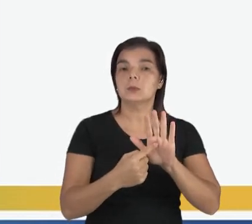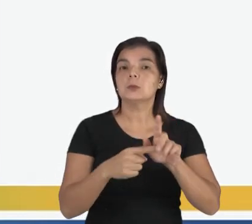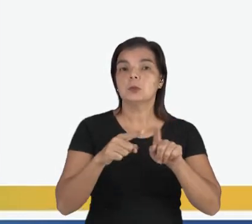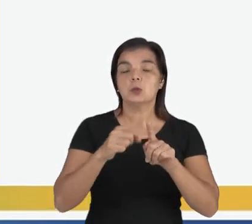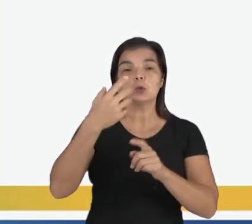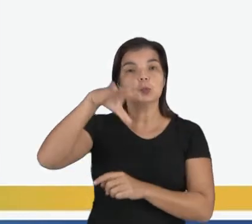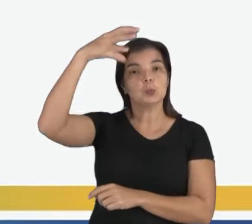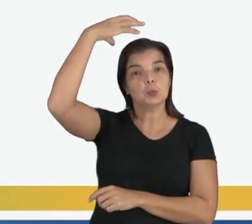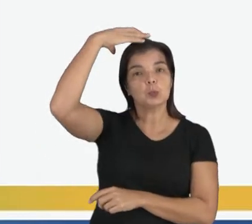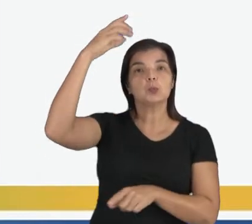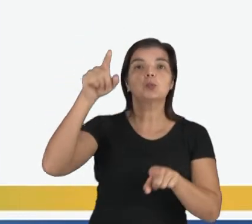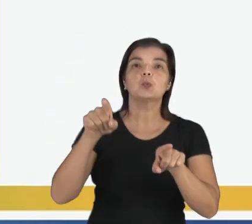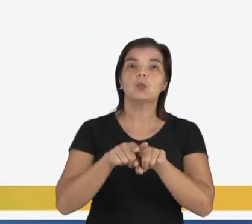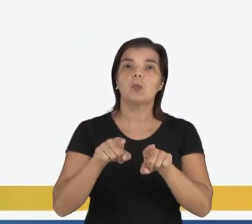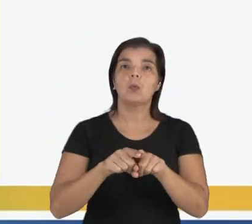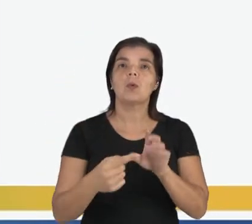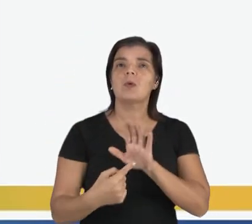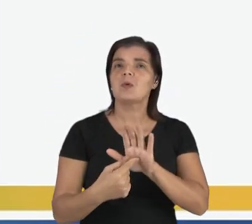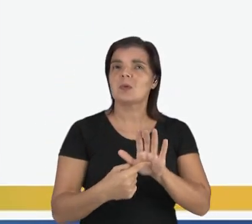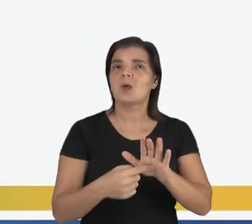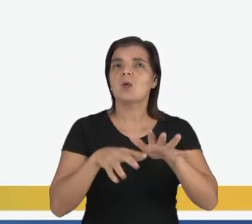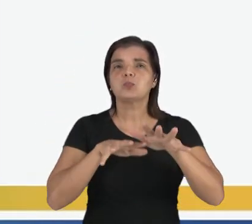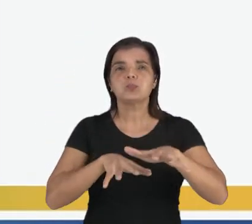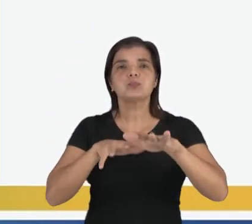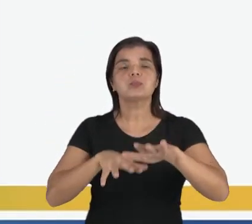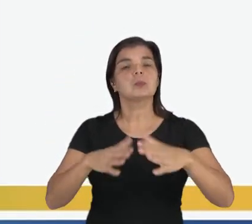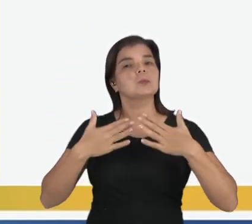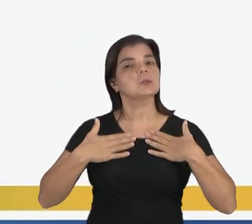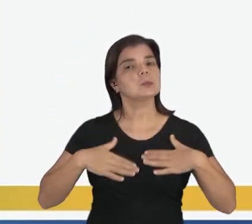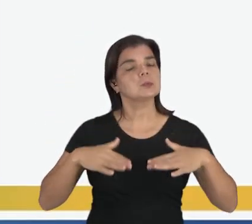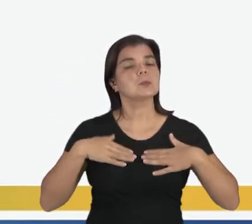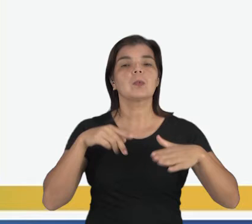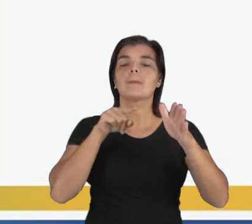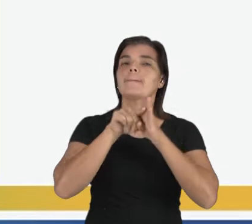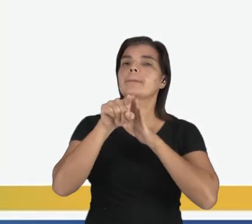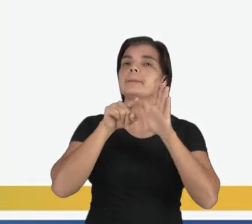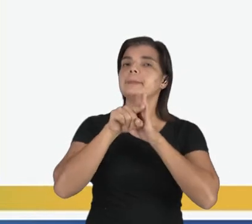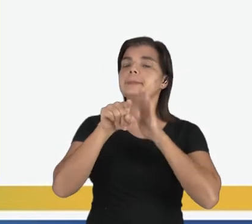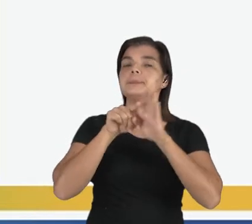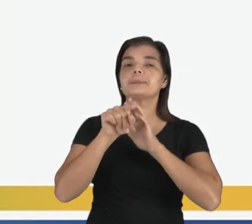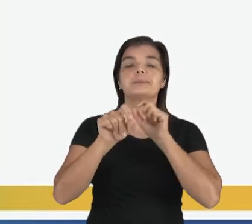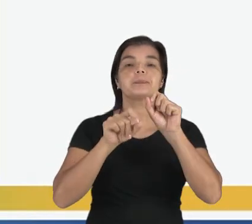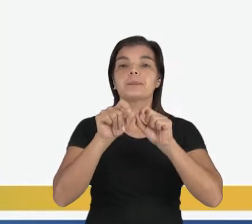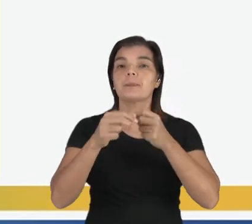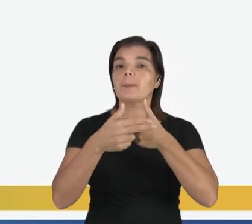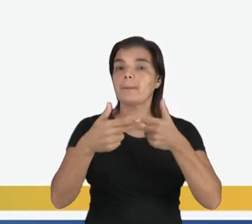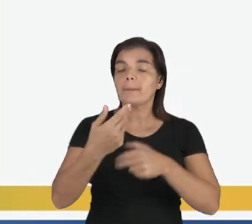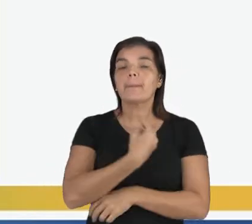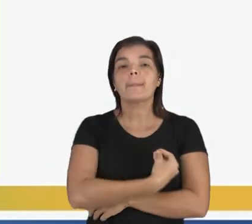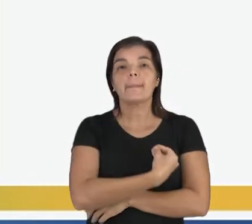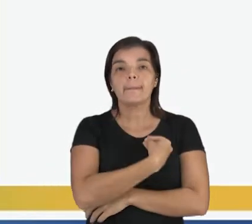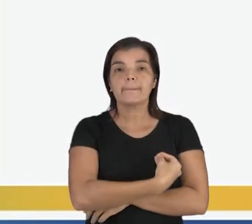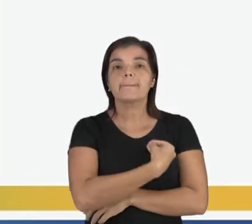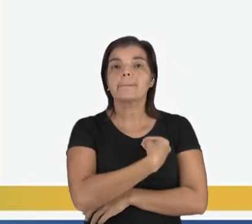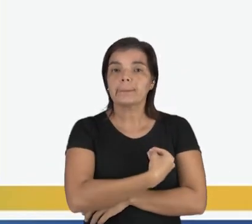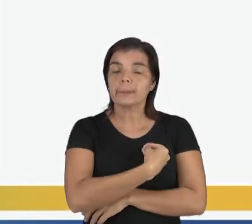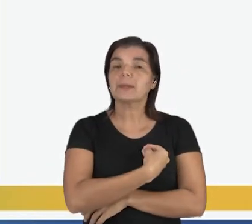palácio do czar, né? Uma manifestação pacífica, questionando as condições de vida,